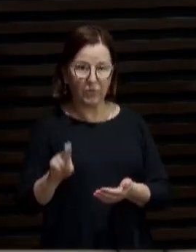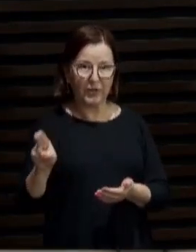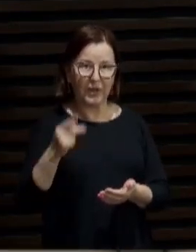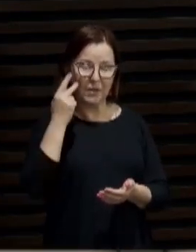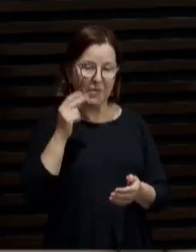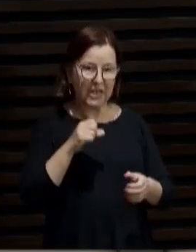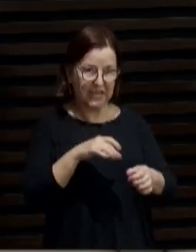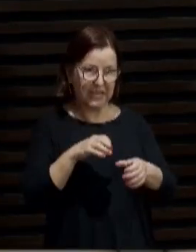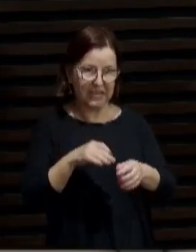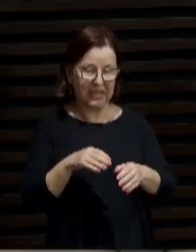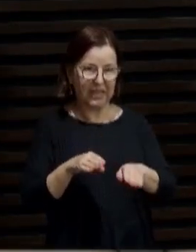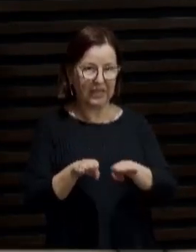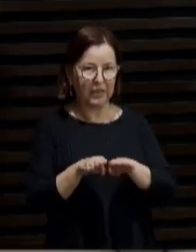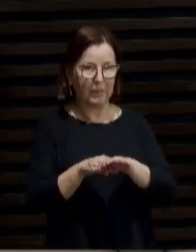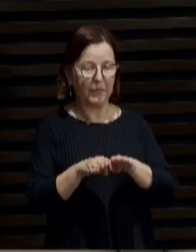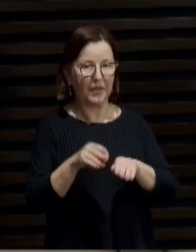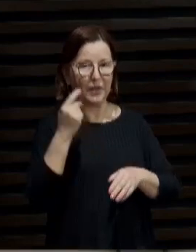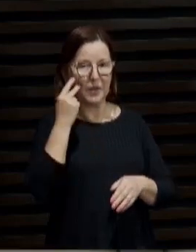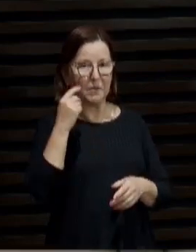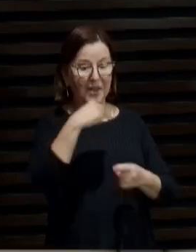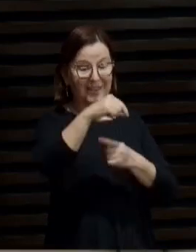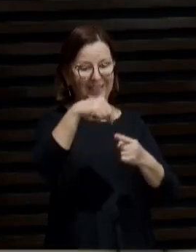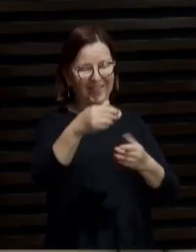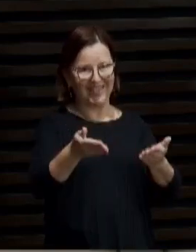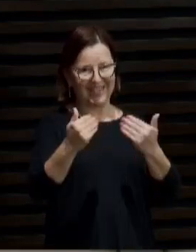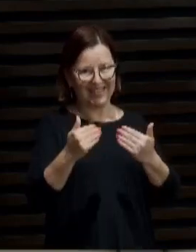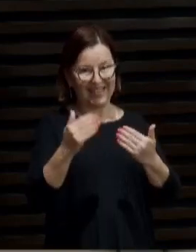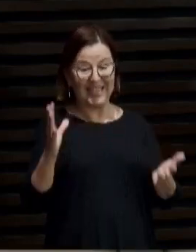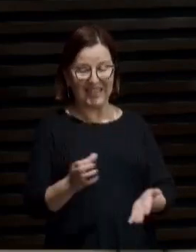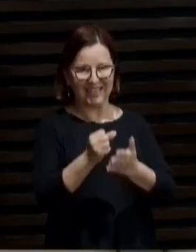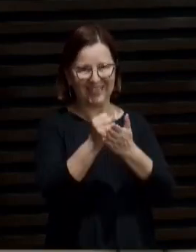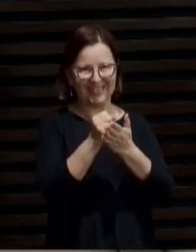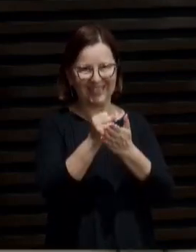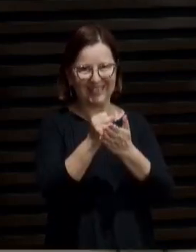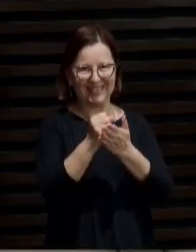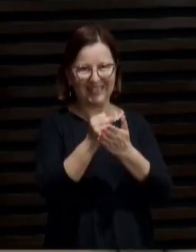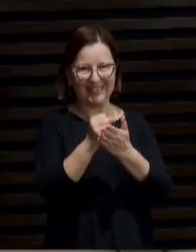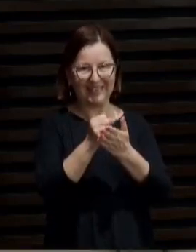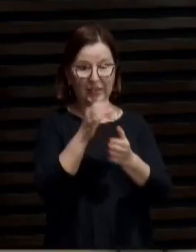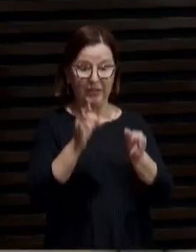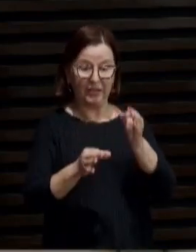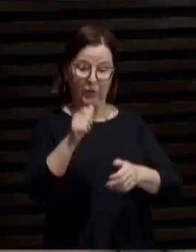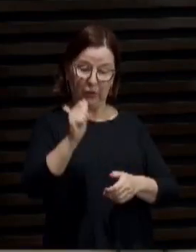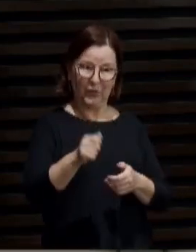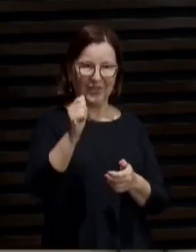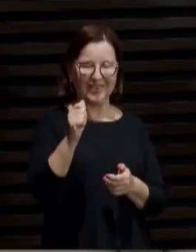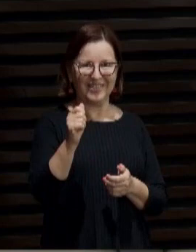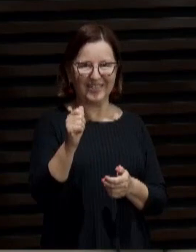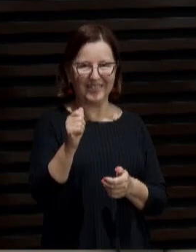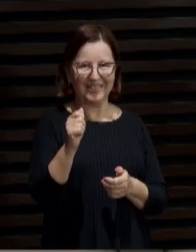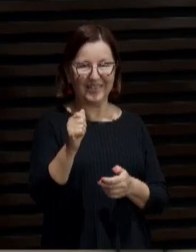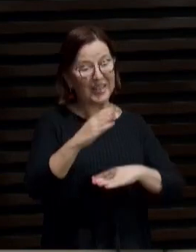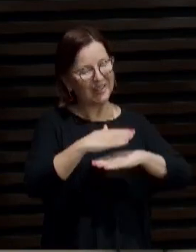ensino, como ela é um instrumento de santificação, de salvação, de juízo, como vimos aqui, e